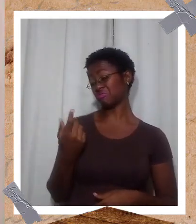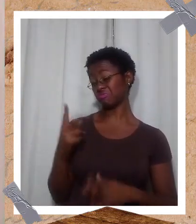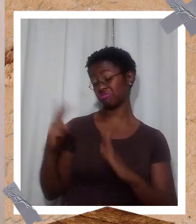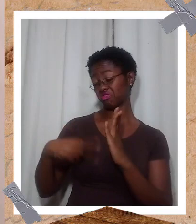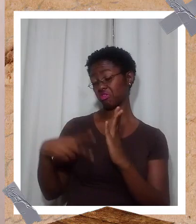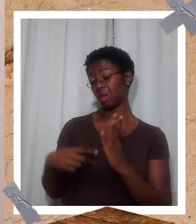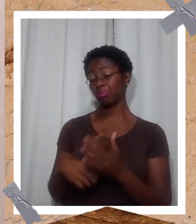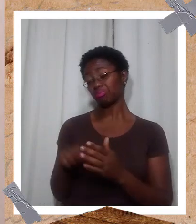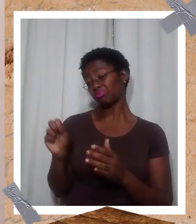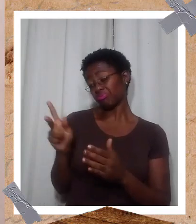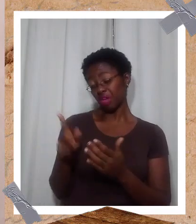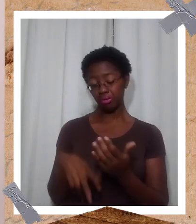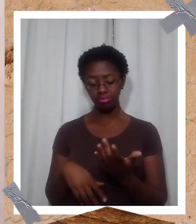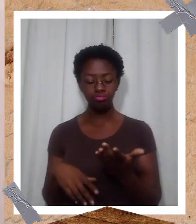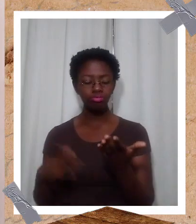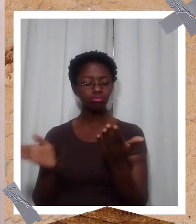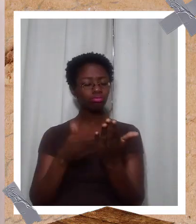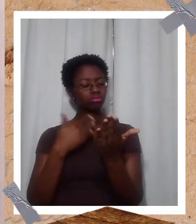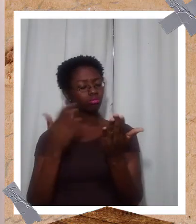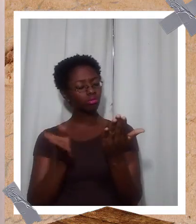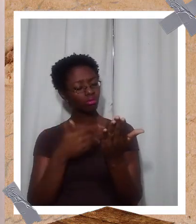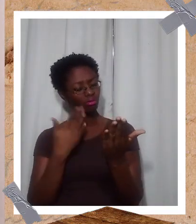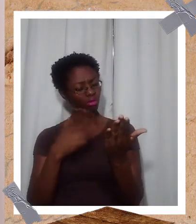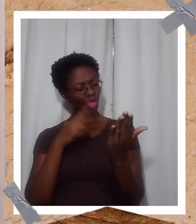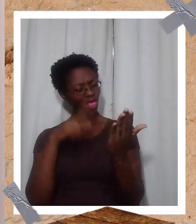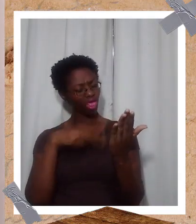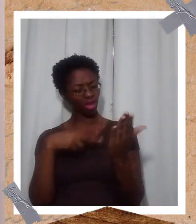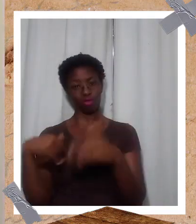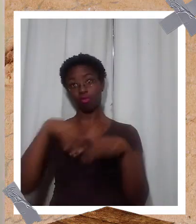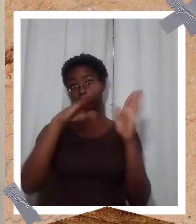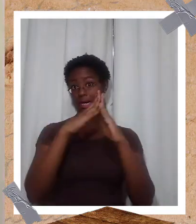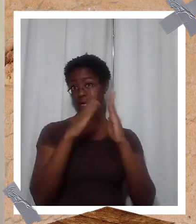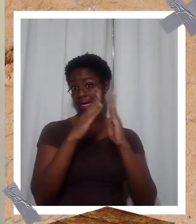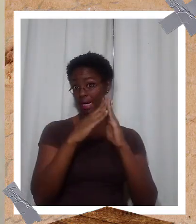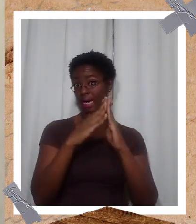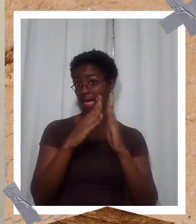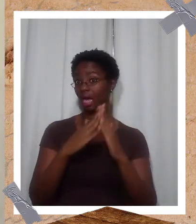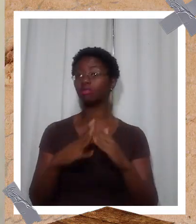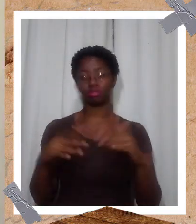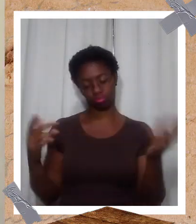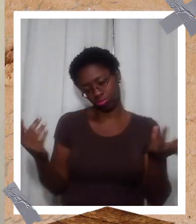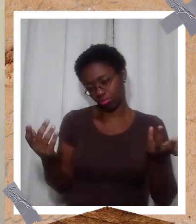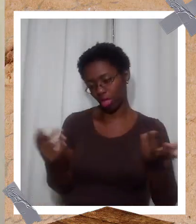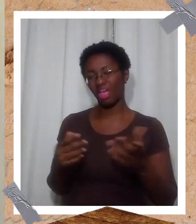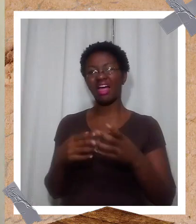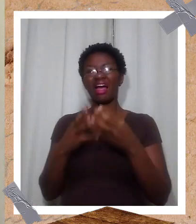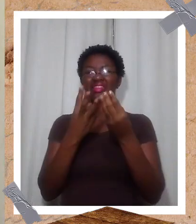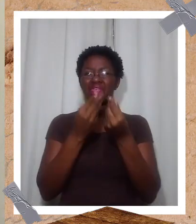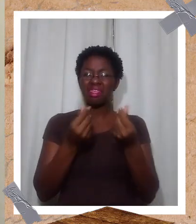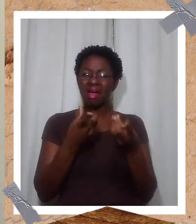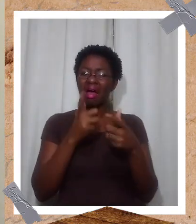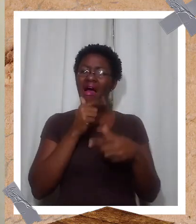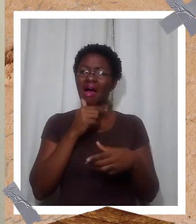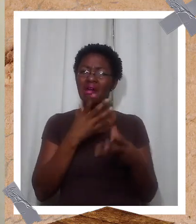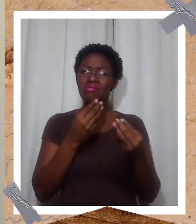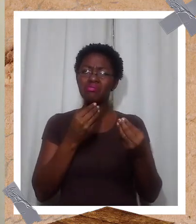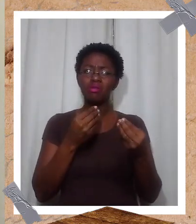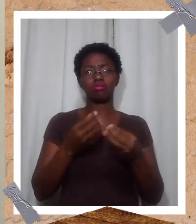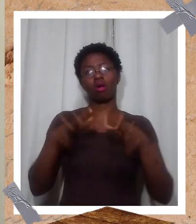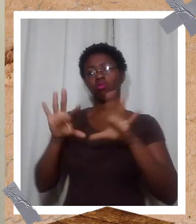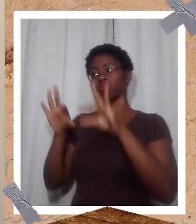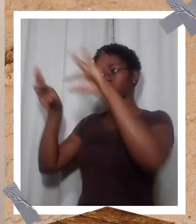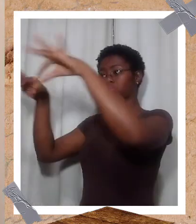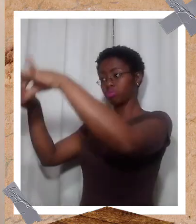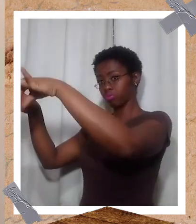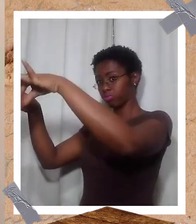aí fui ler o Príncipe de Maquiavel. Levei ele para casa, coloquei ele lá atrás da geladeira. Ele ficou uns 5 dias lá